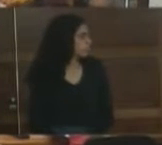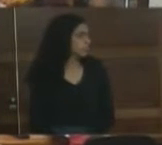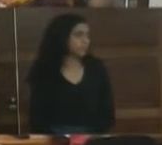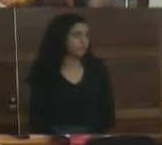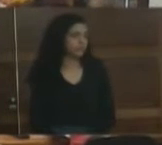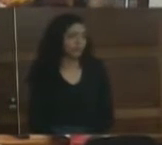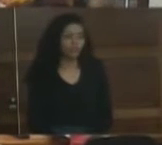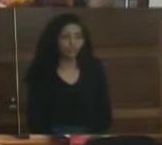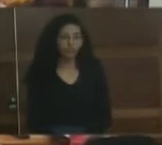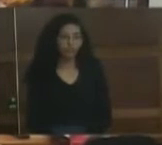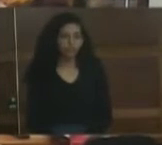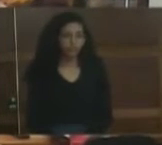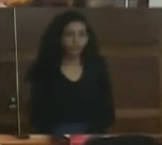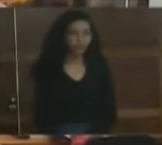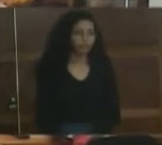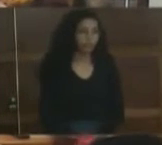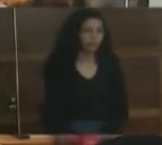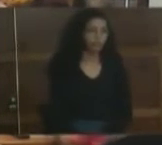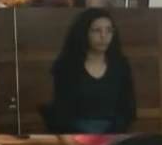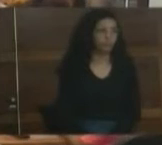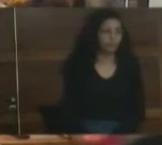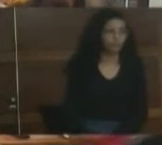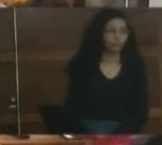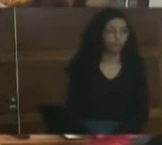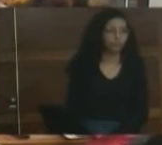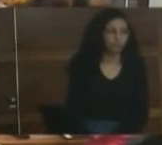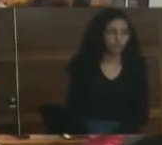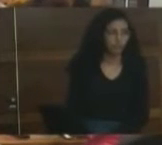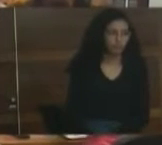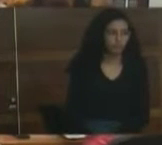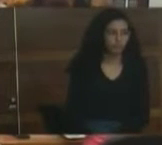não são todas as perguntas até tirado todas as dúvidas